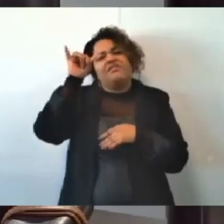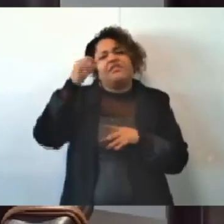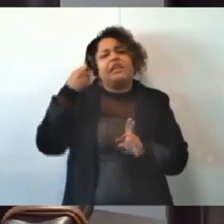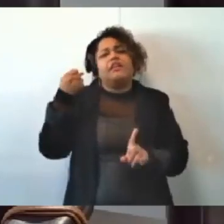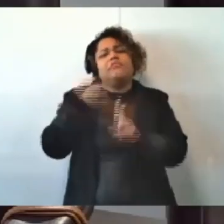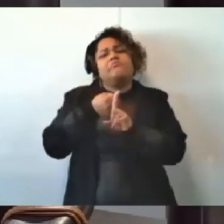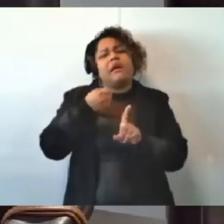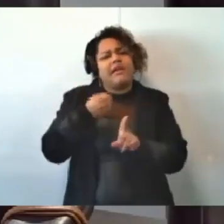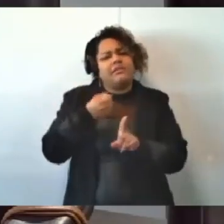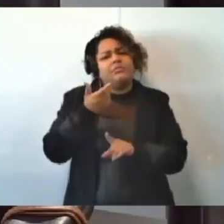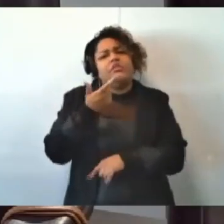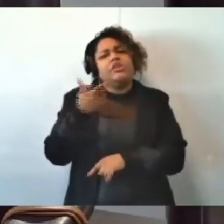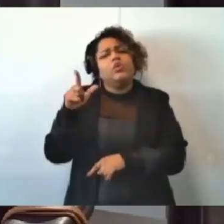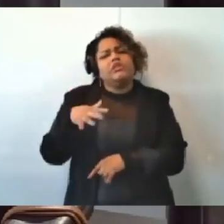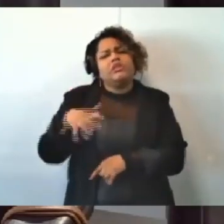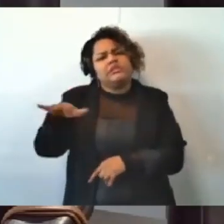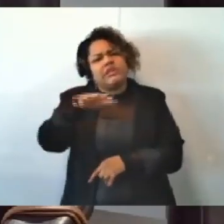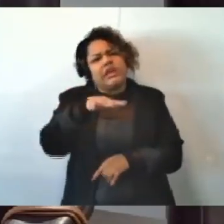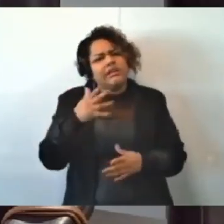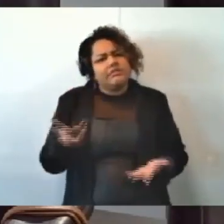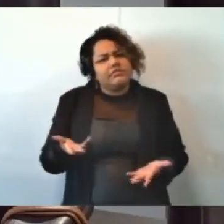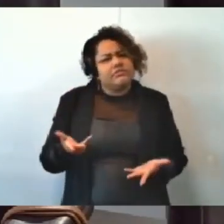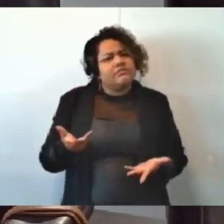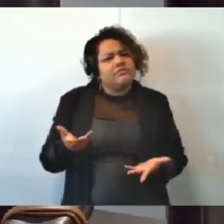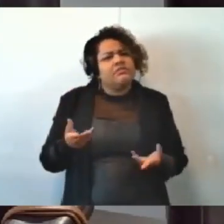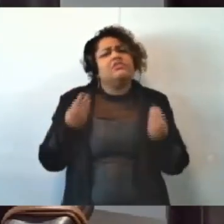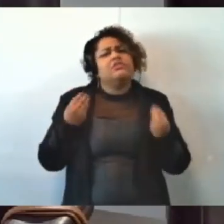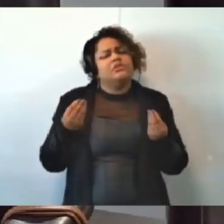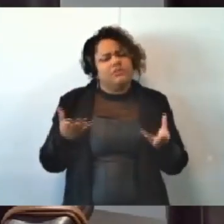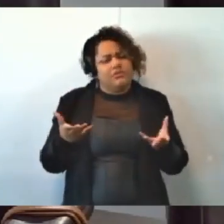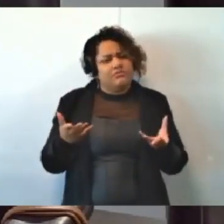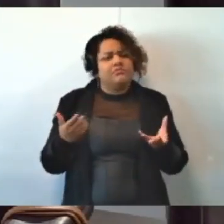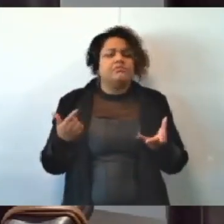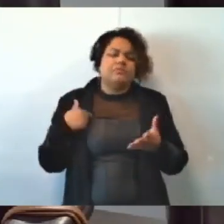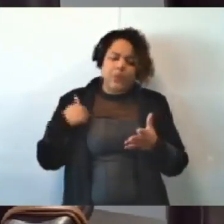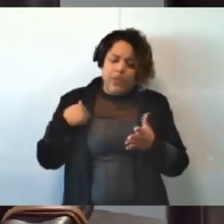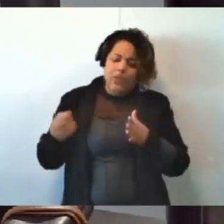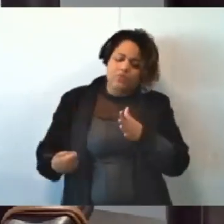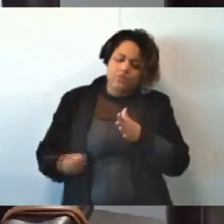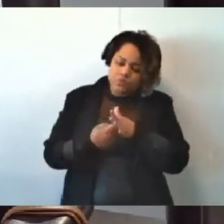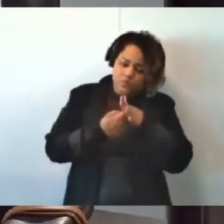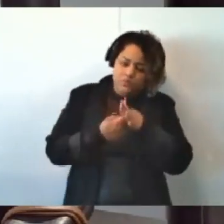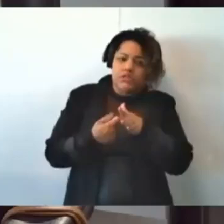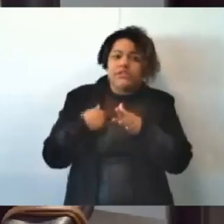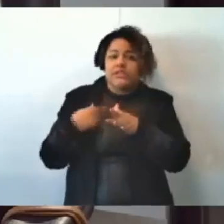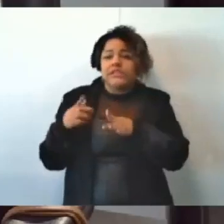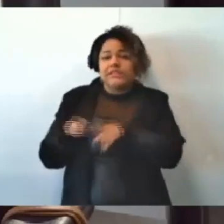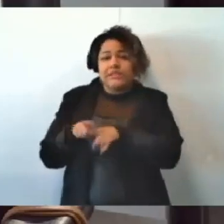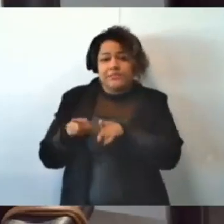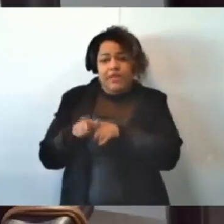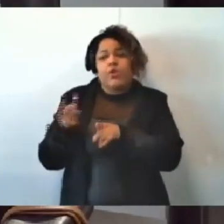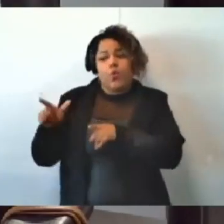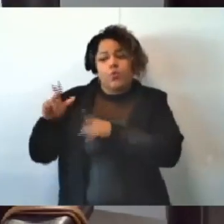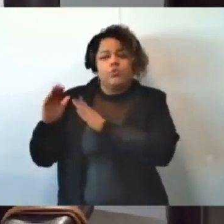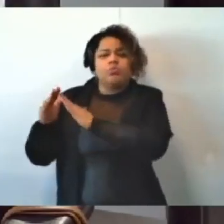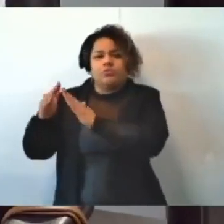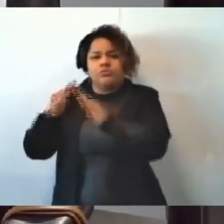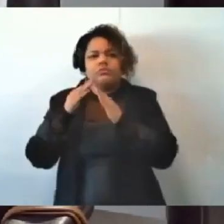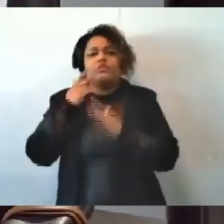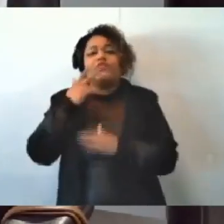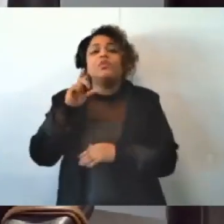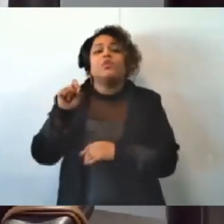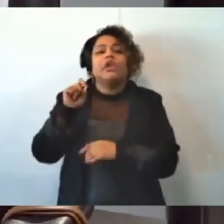Outra coisa que eu venho cobrando, eu venho cobrando e outros moradores também, é com relação ao carnaval. Como é que eu falo em fechamento de uma rua